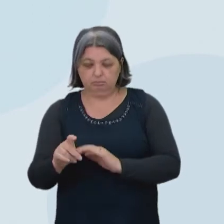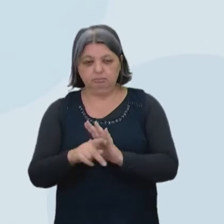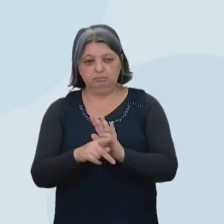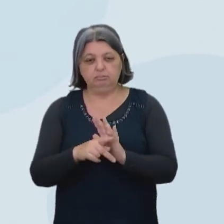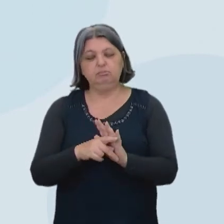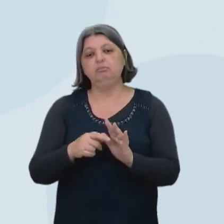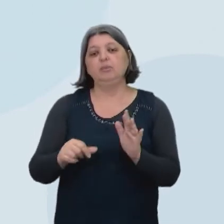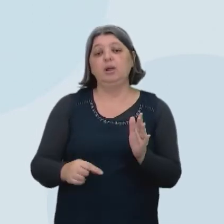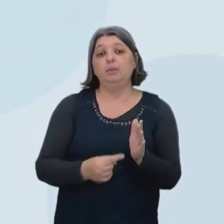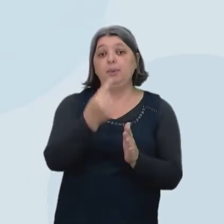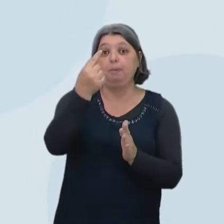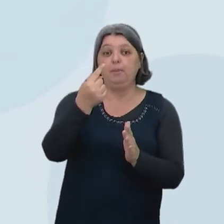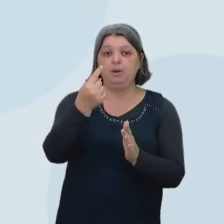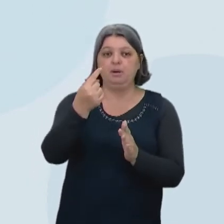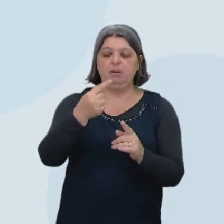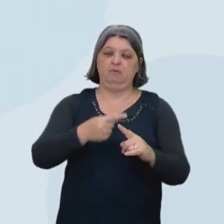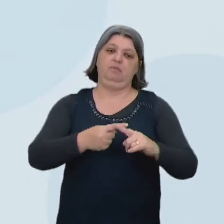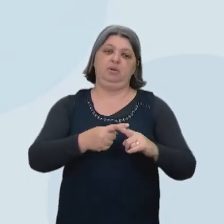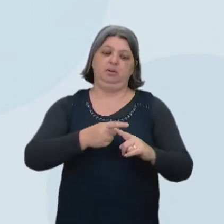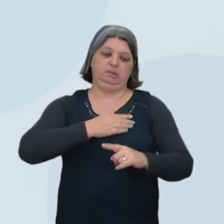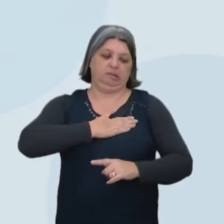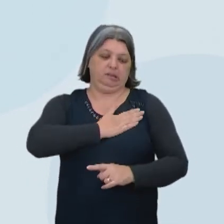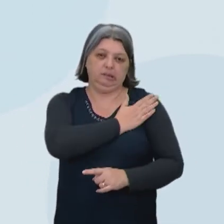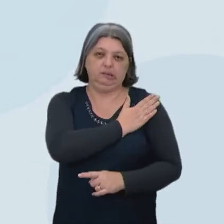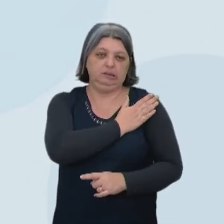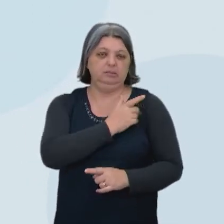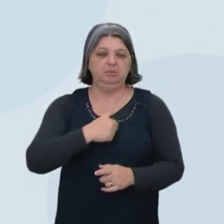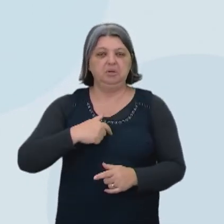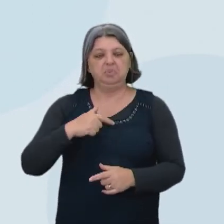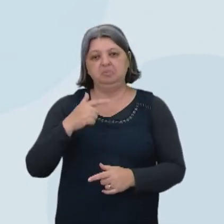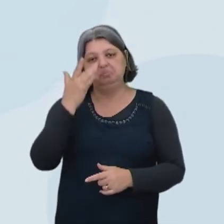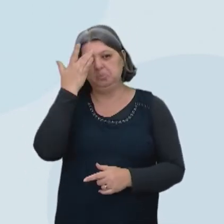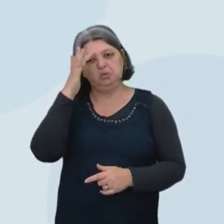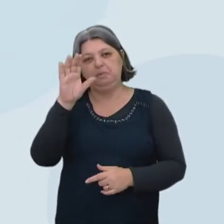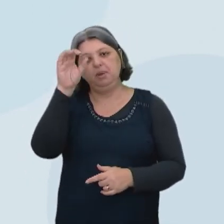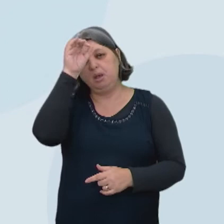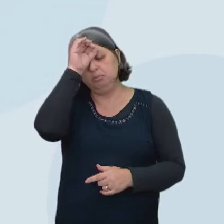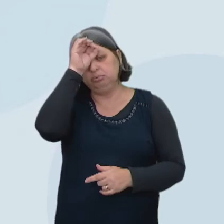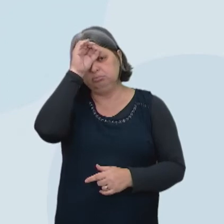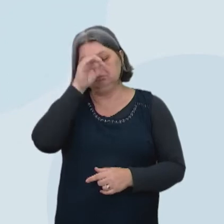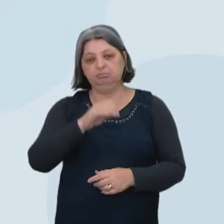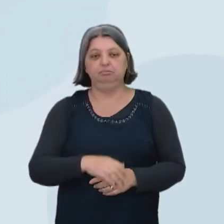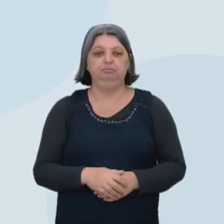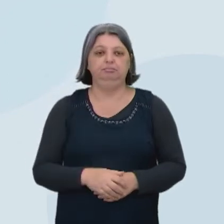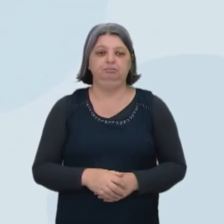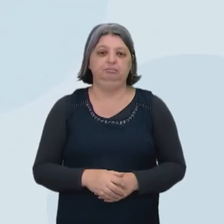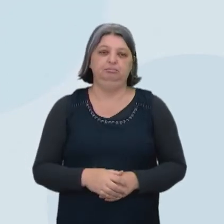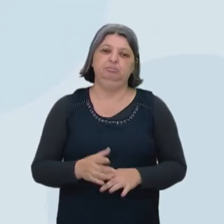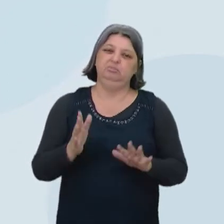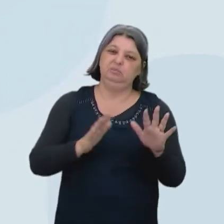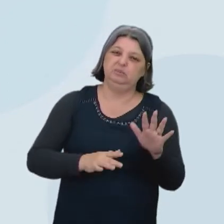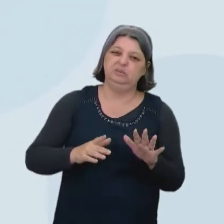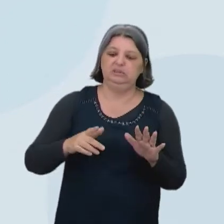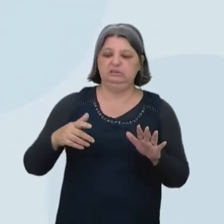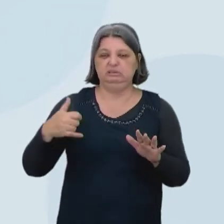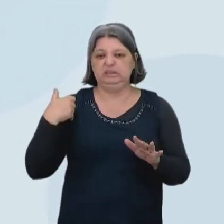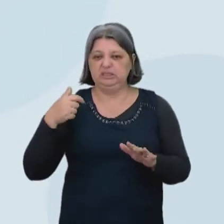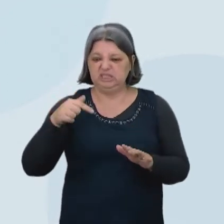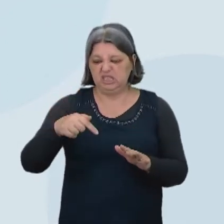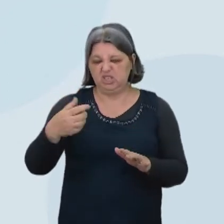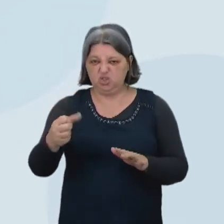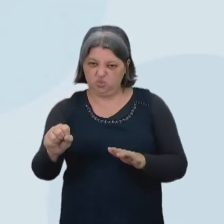o racismo na minha direção, ainda não sabia o que era isso. Eu devia estar com 7, 8 anos de